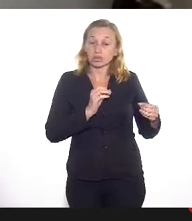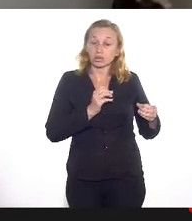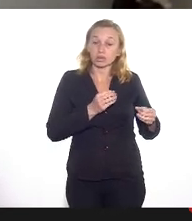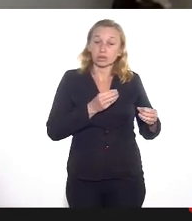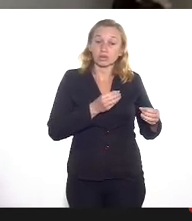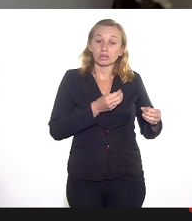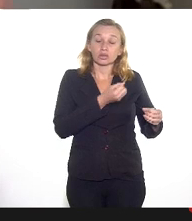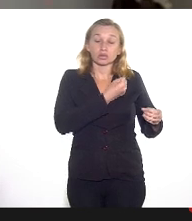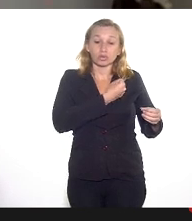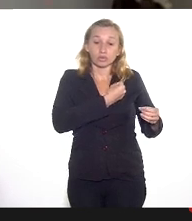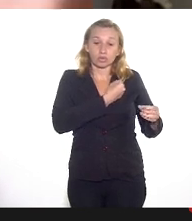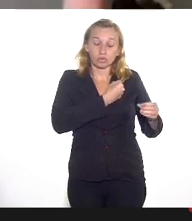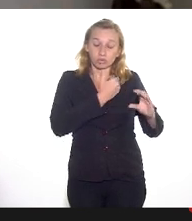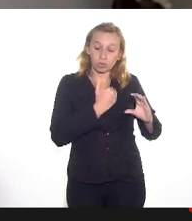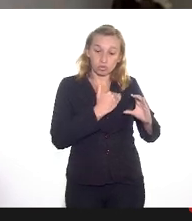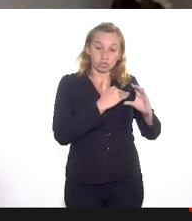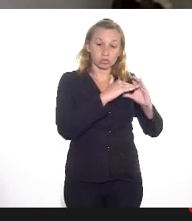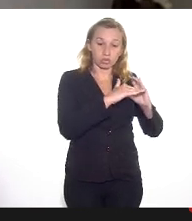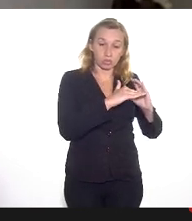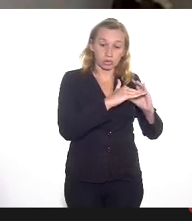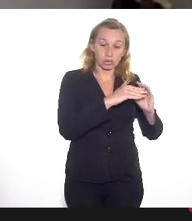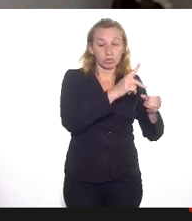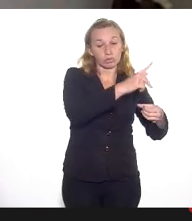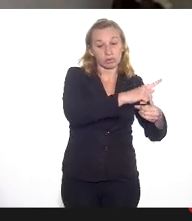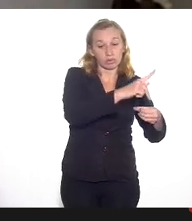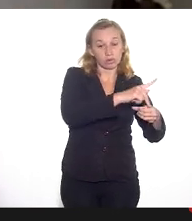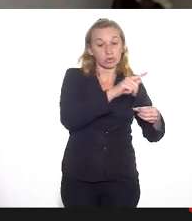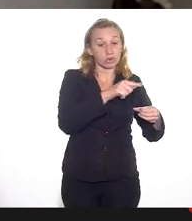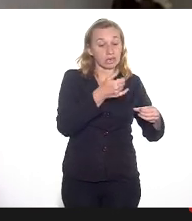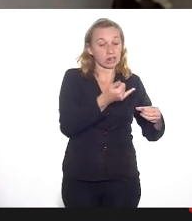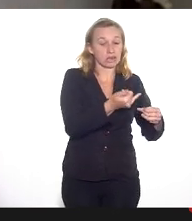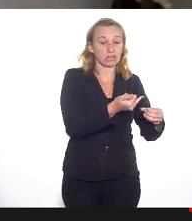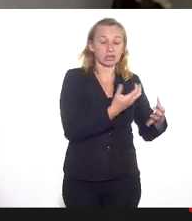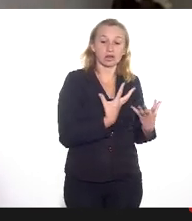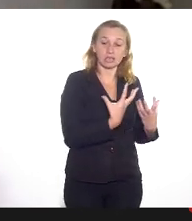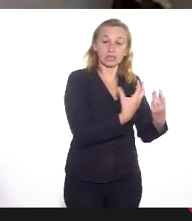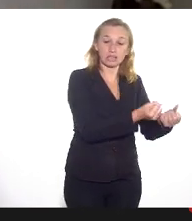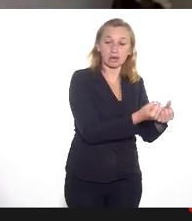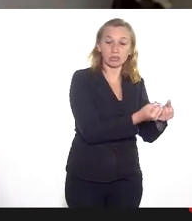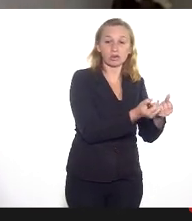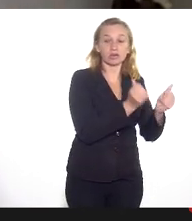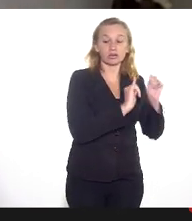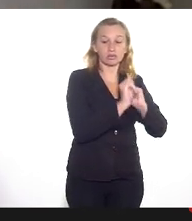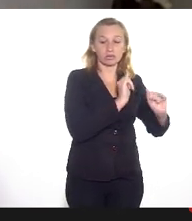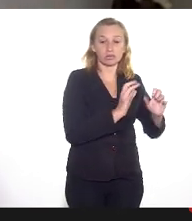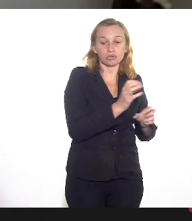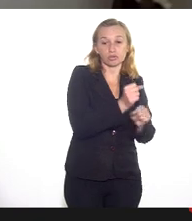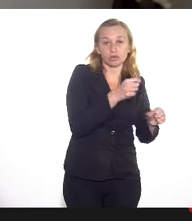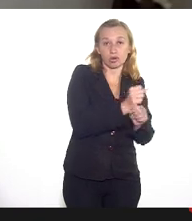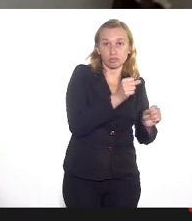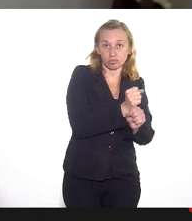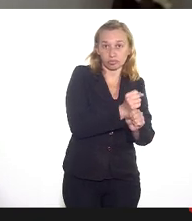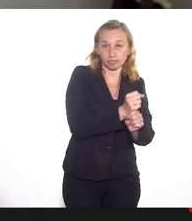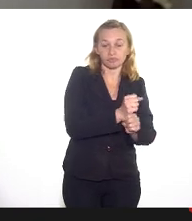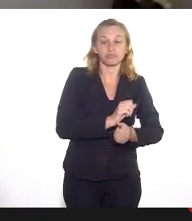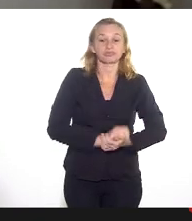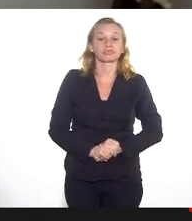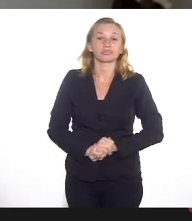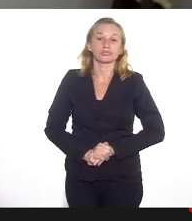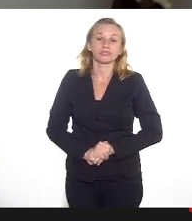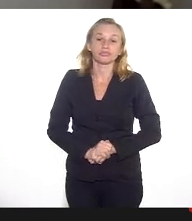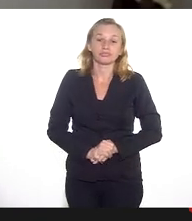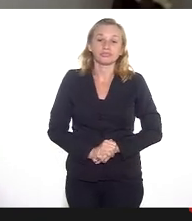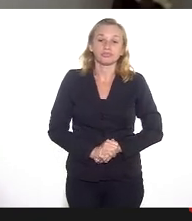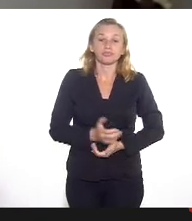à Petrobras para que ela consolide essas informações na base de cálculo